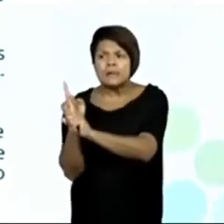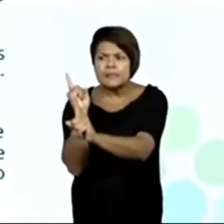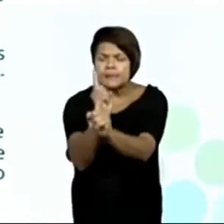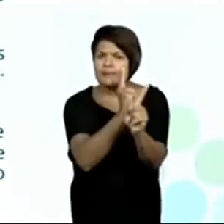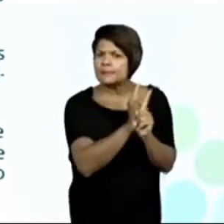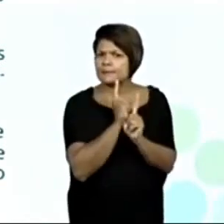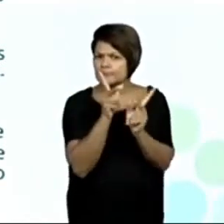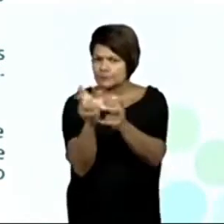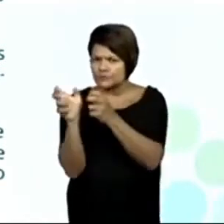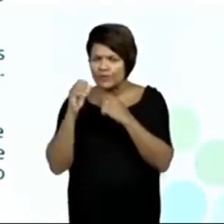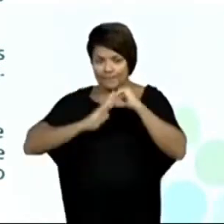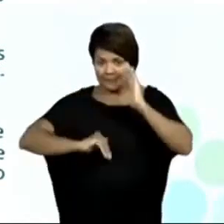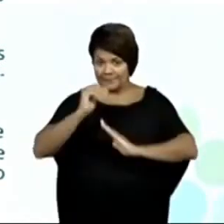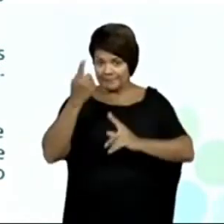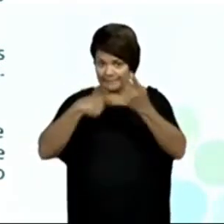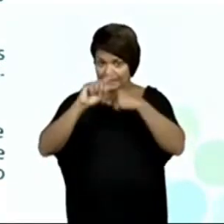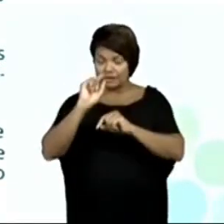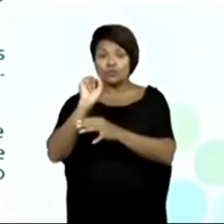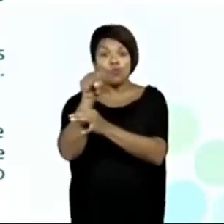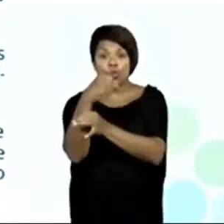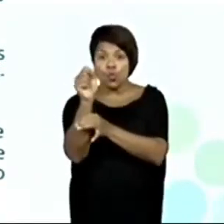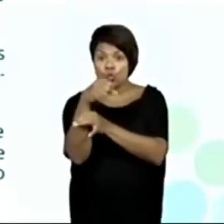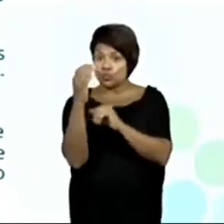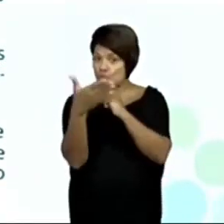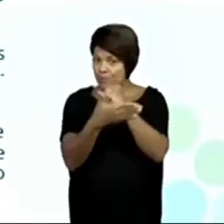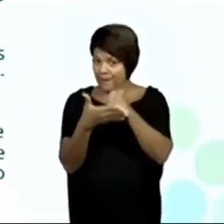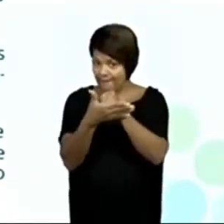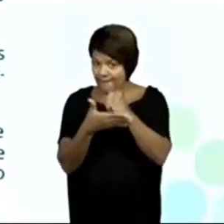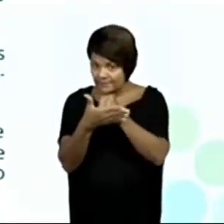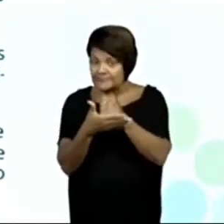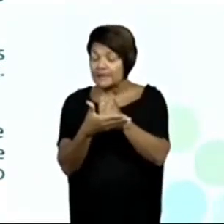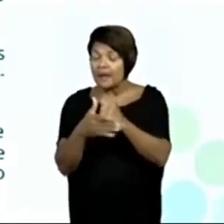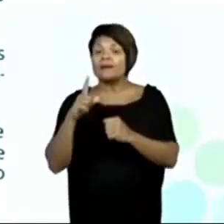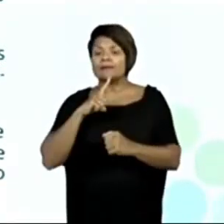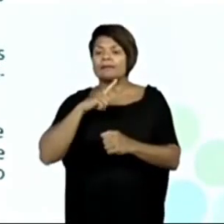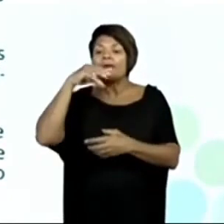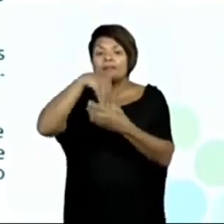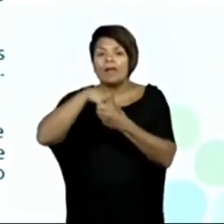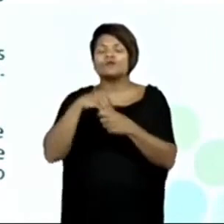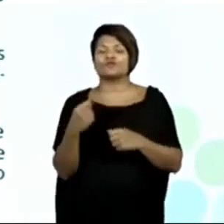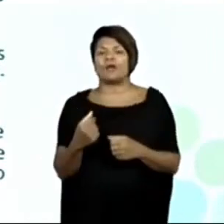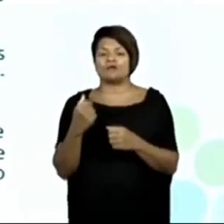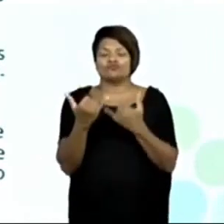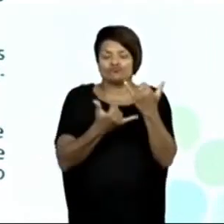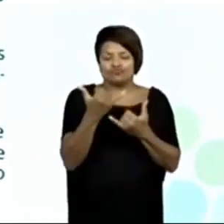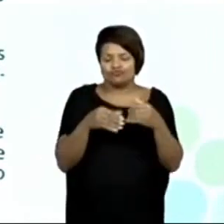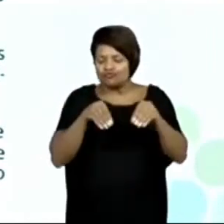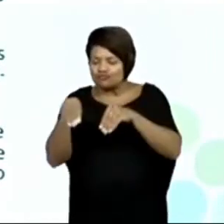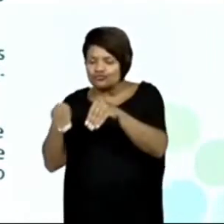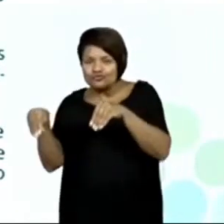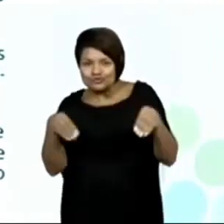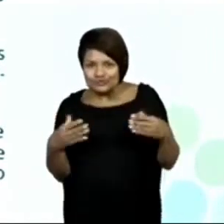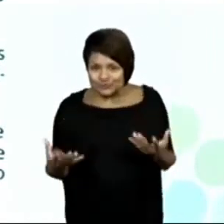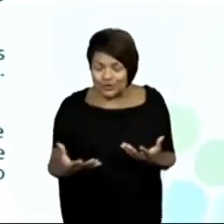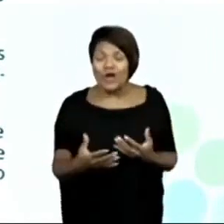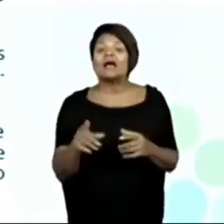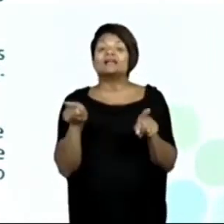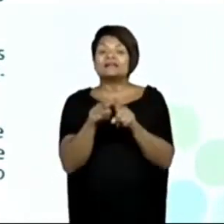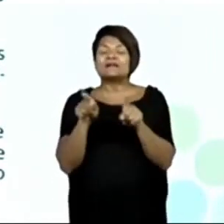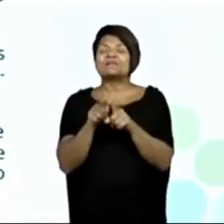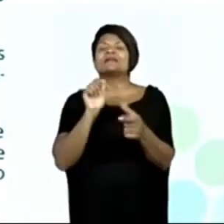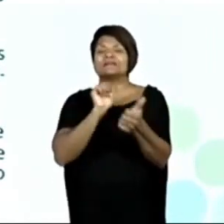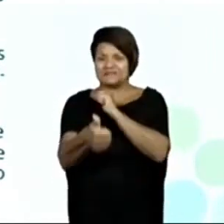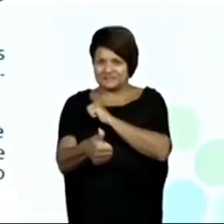as habilidades motoras básicas envolvidas nas brincadeiras e jogos e nos jogos